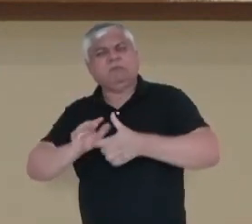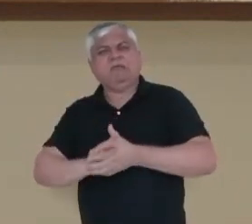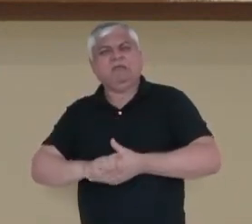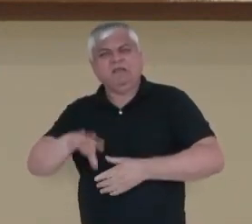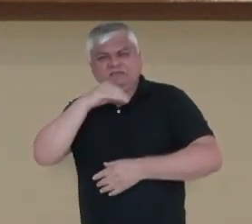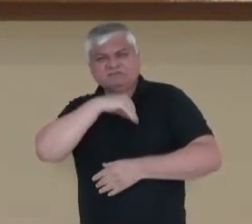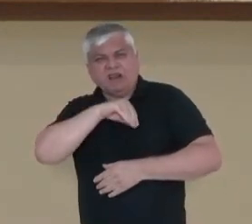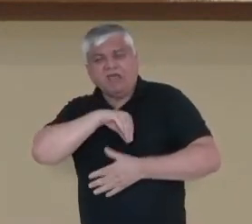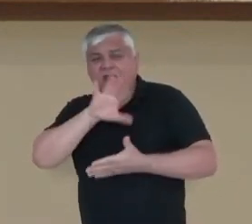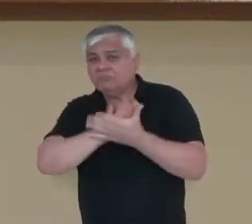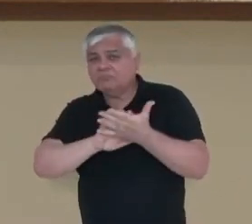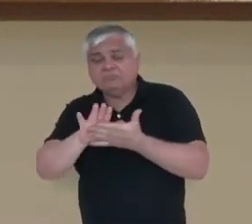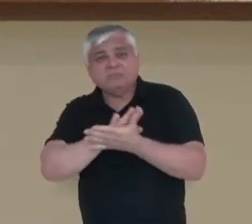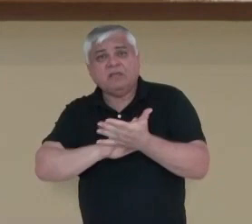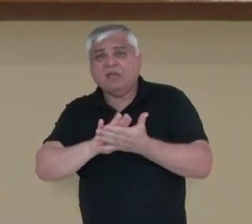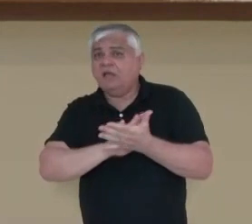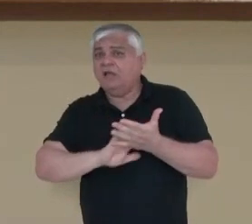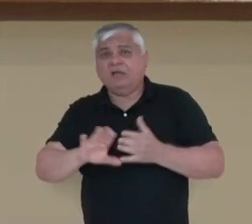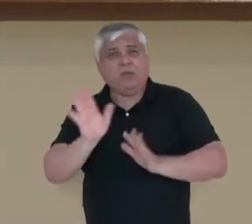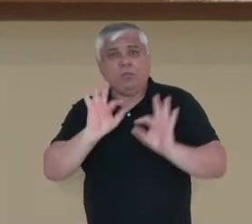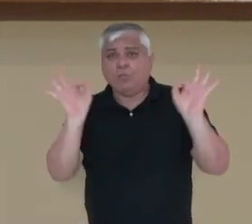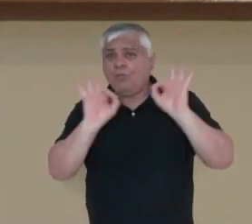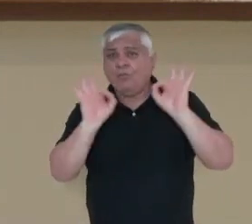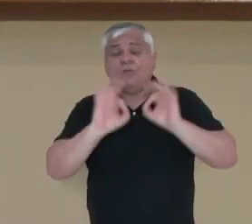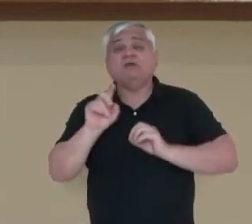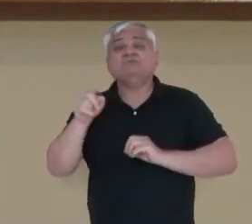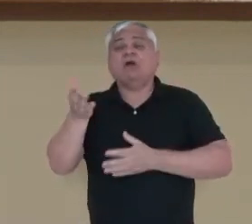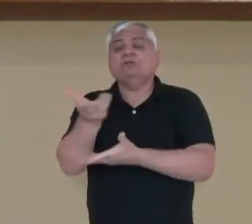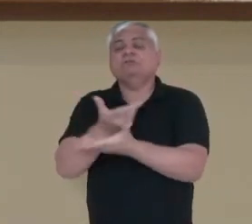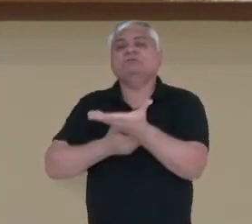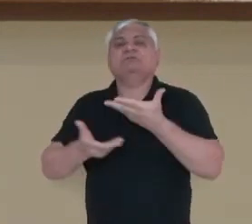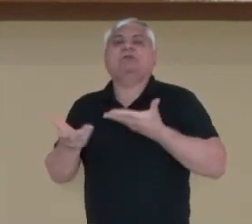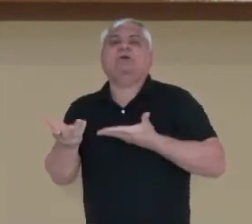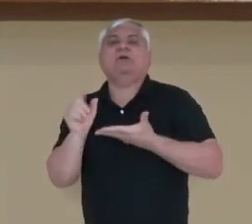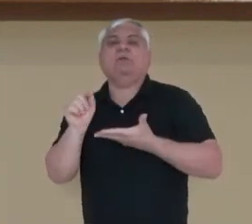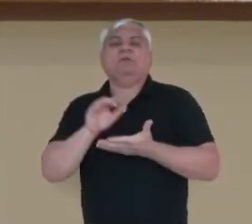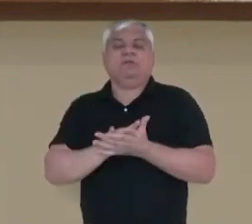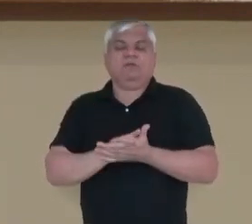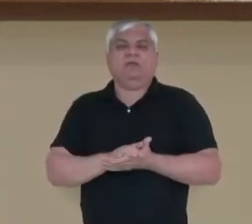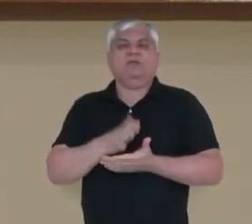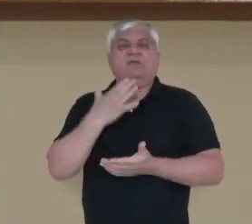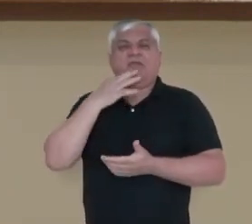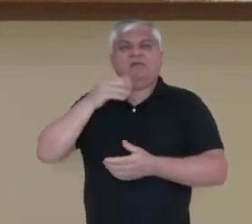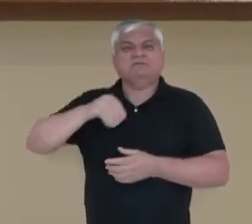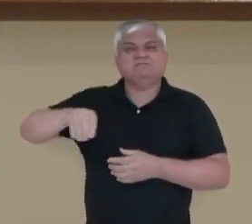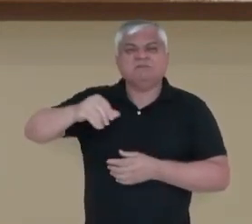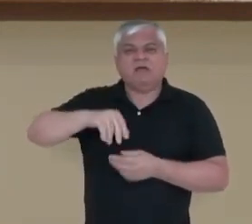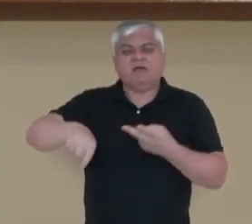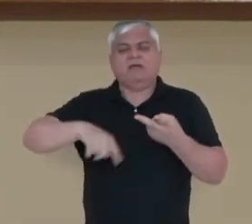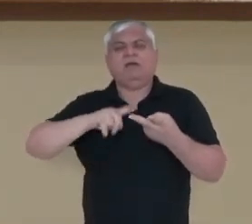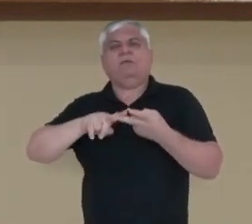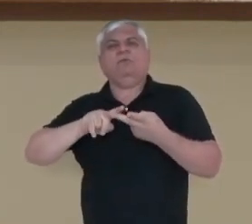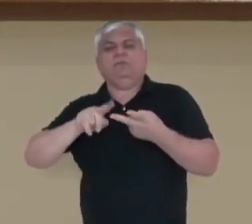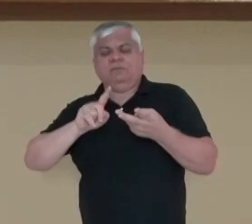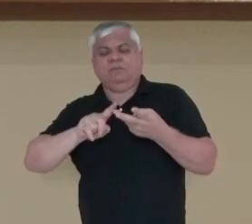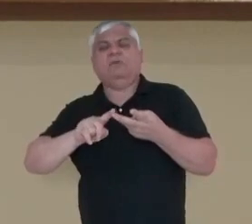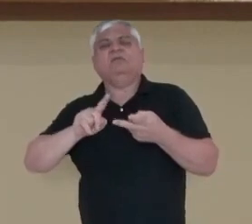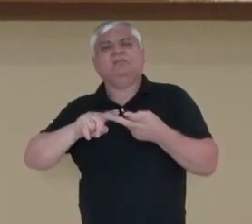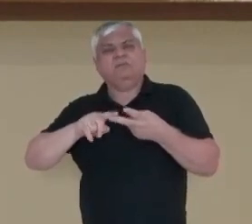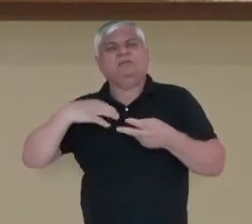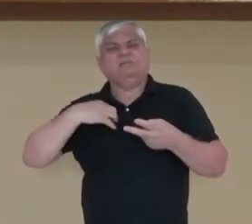recebiam muitas vezes um dinheiro, eles recebiam em troca de toda essa exploração, então, o sal e